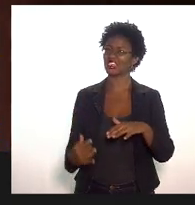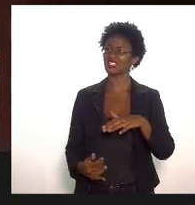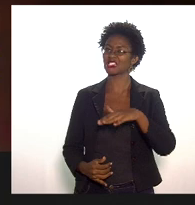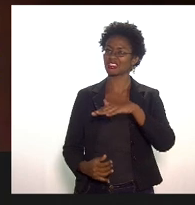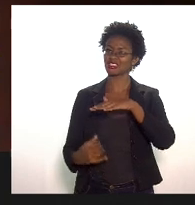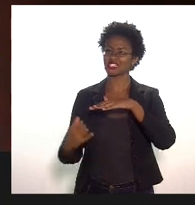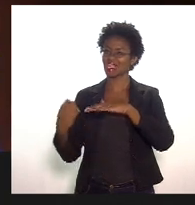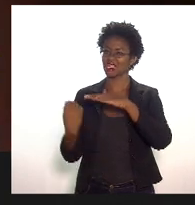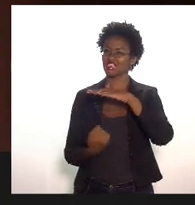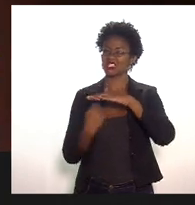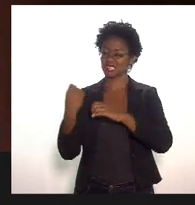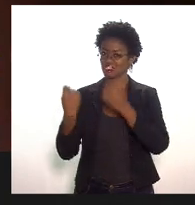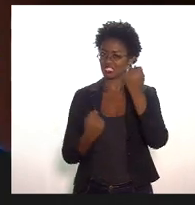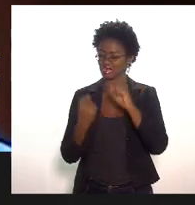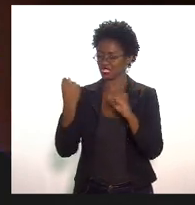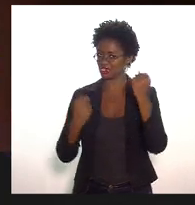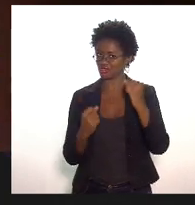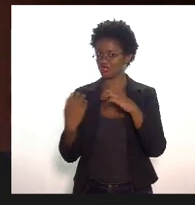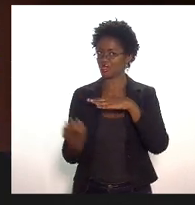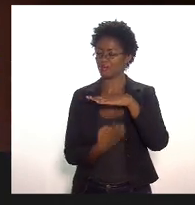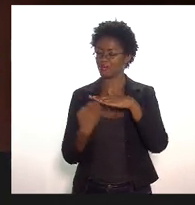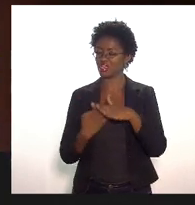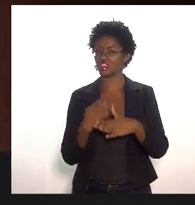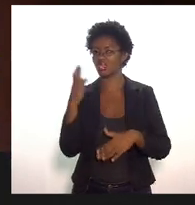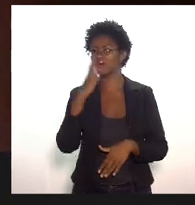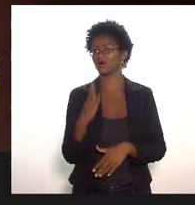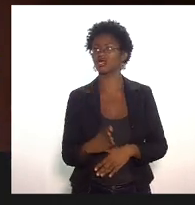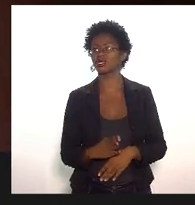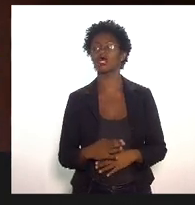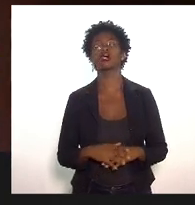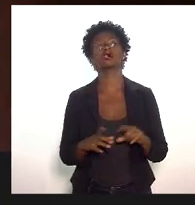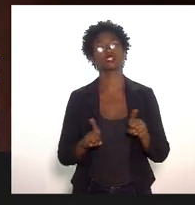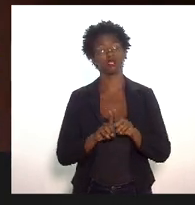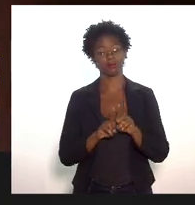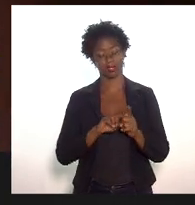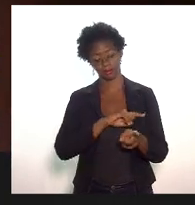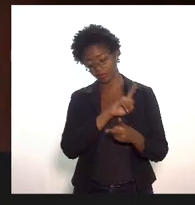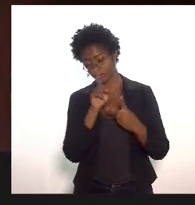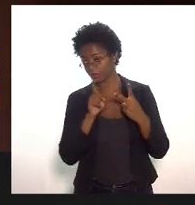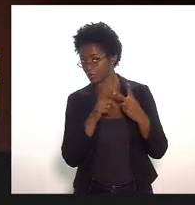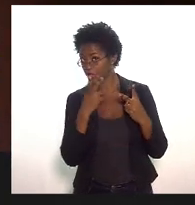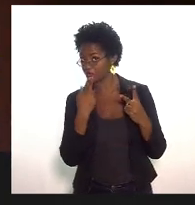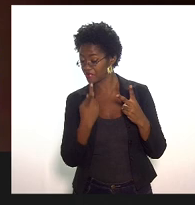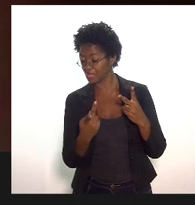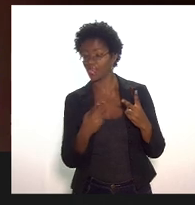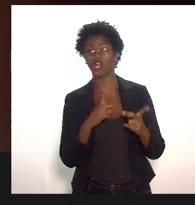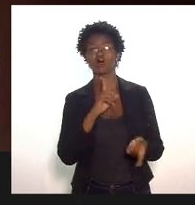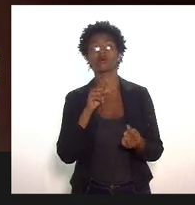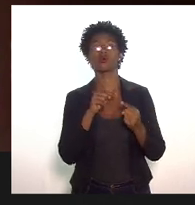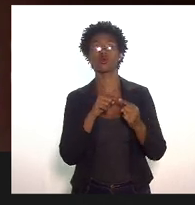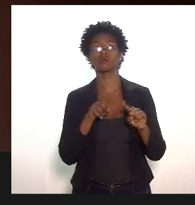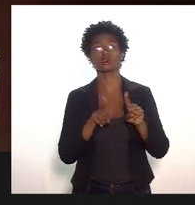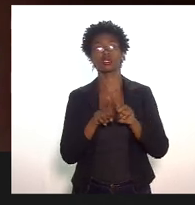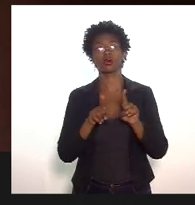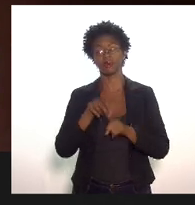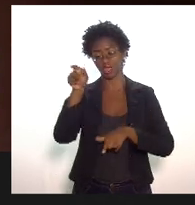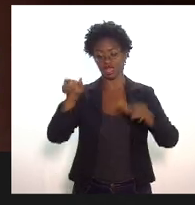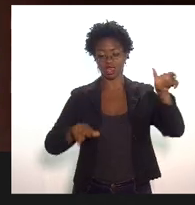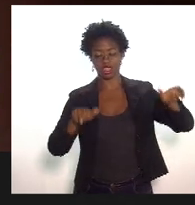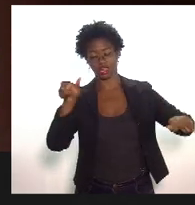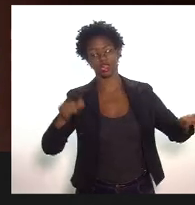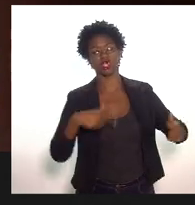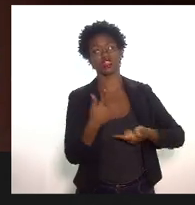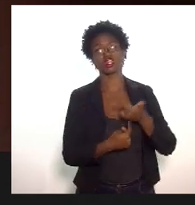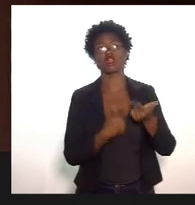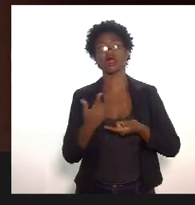setor fortalecido, ou tinham. Né? Outro aspecto que eu queria levantar tem a ver com a questão dos trabalhadores. Né?